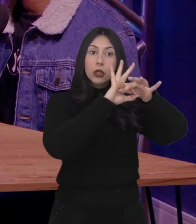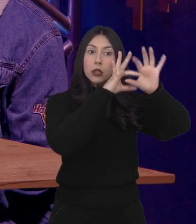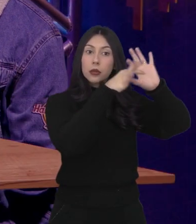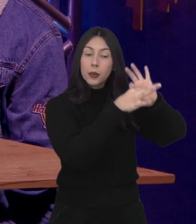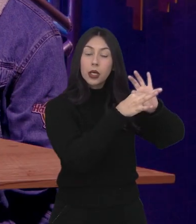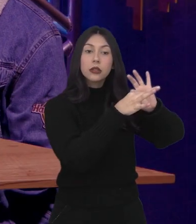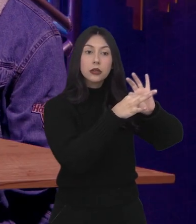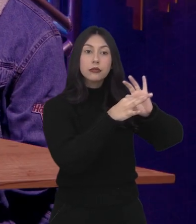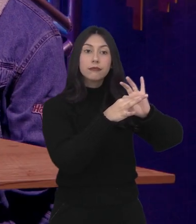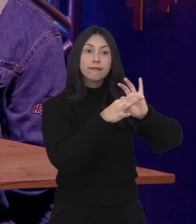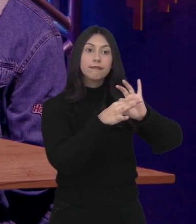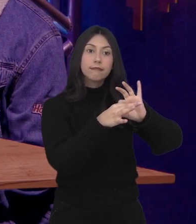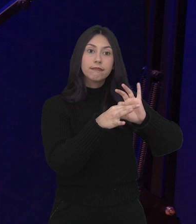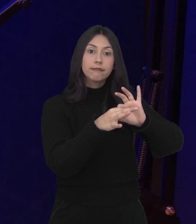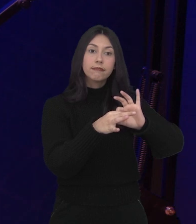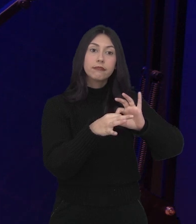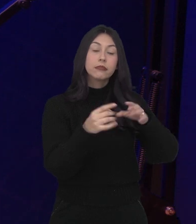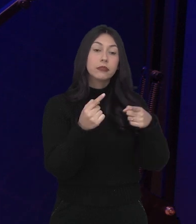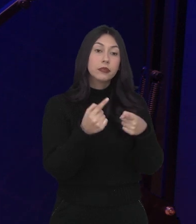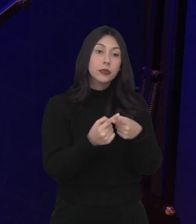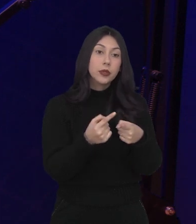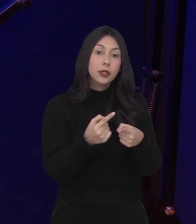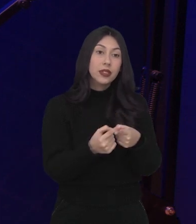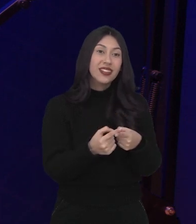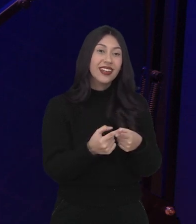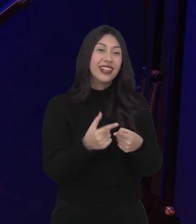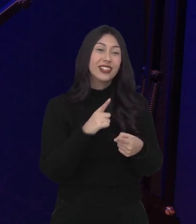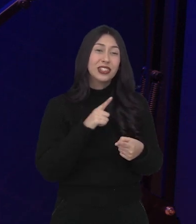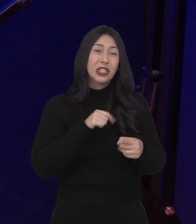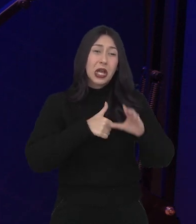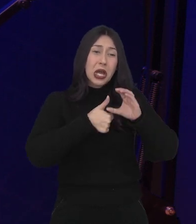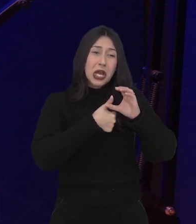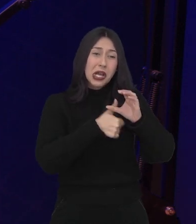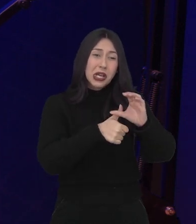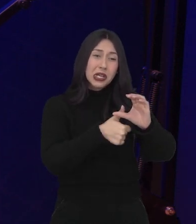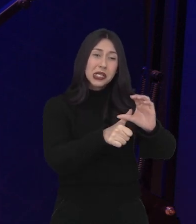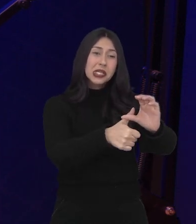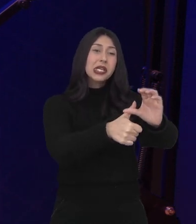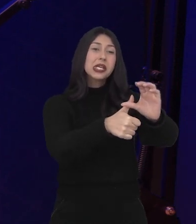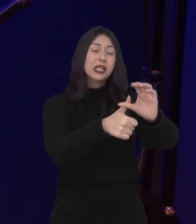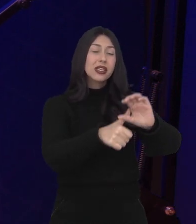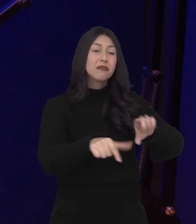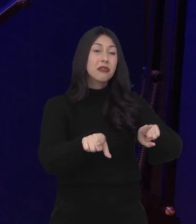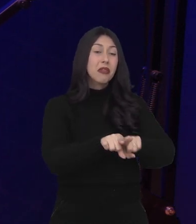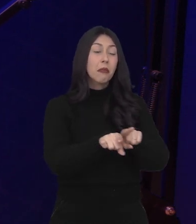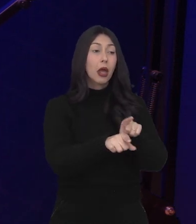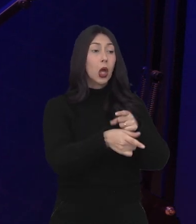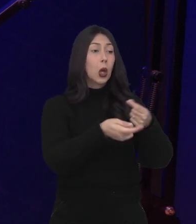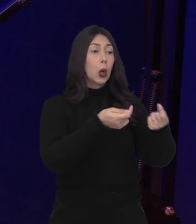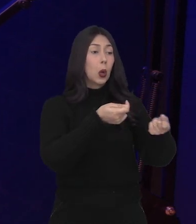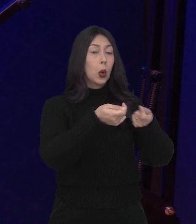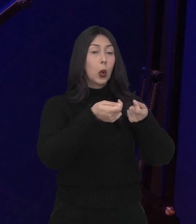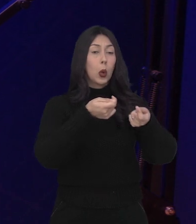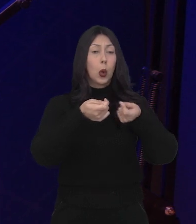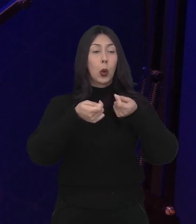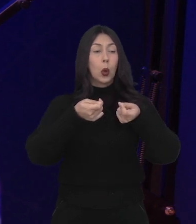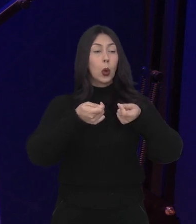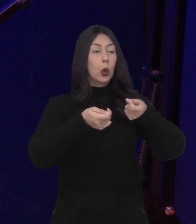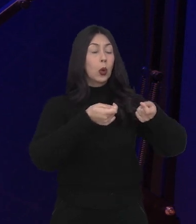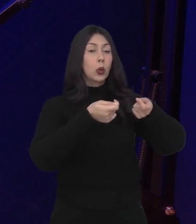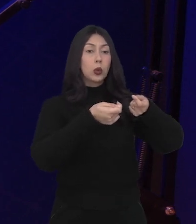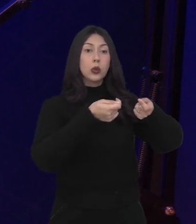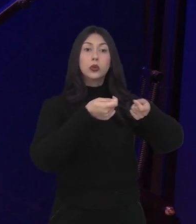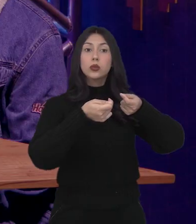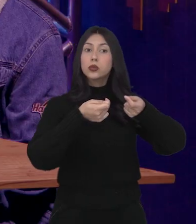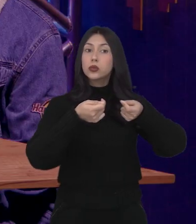há séculos atrás, muito por conta, né, do cristianismo e mesmo do controle que o Império Romano, então,